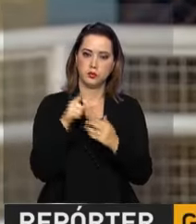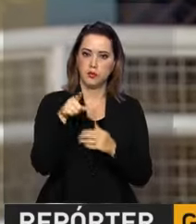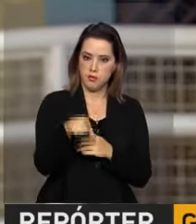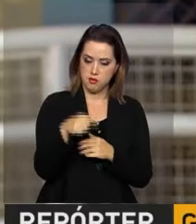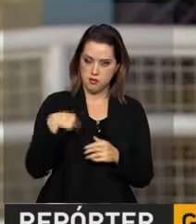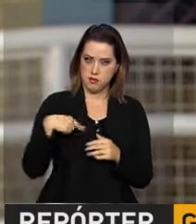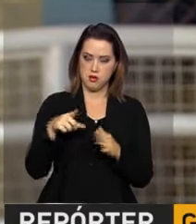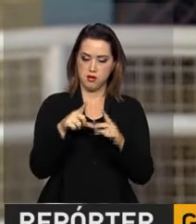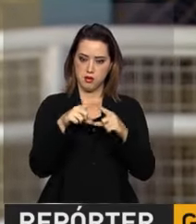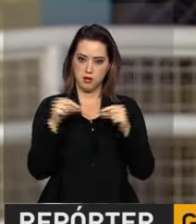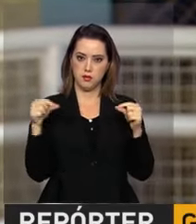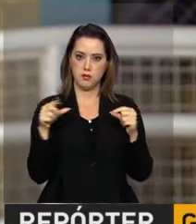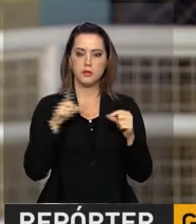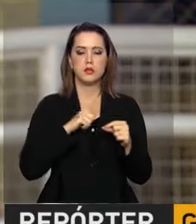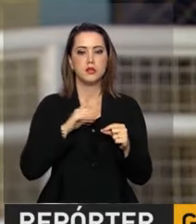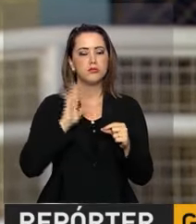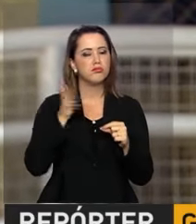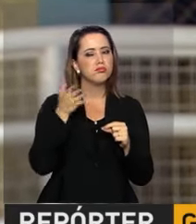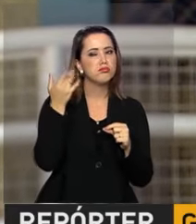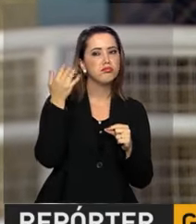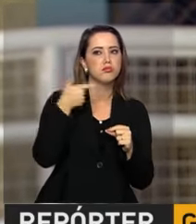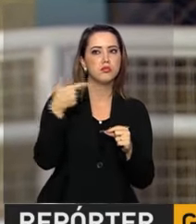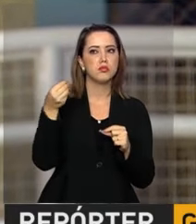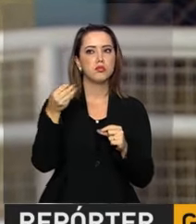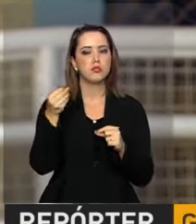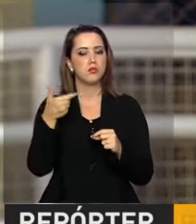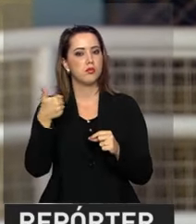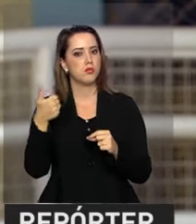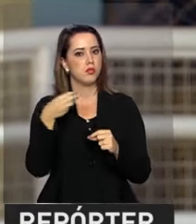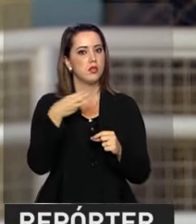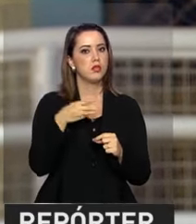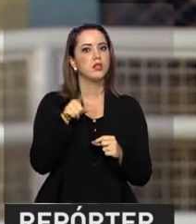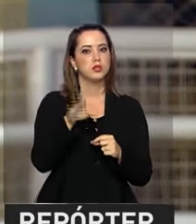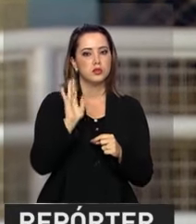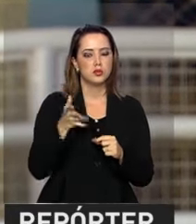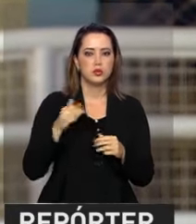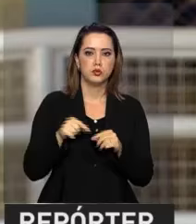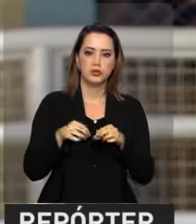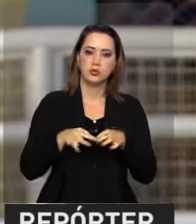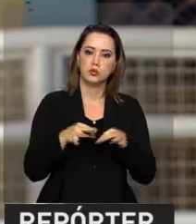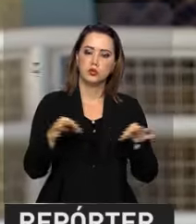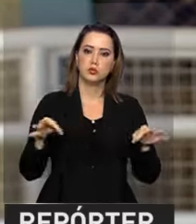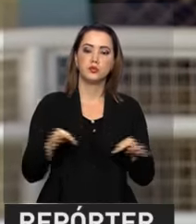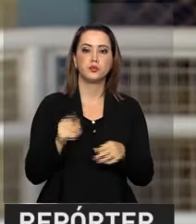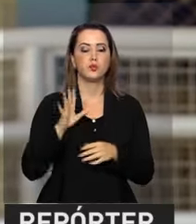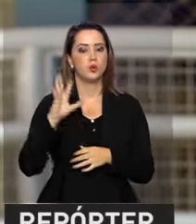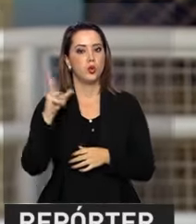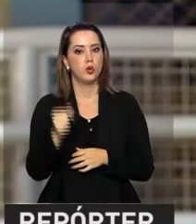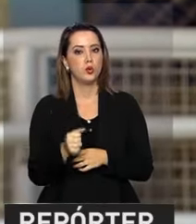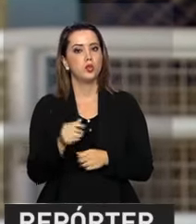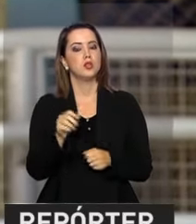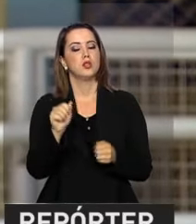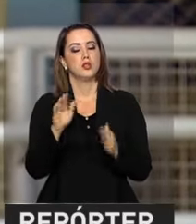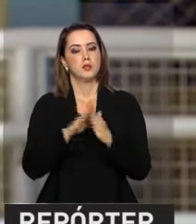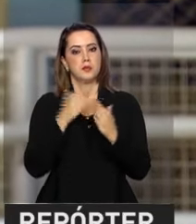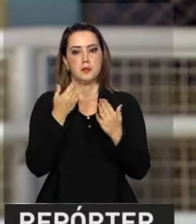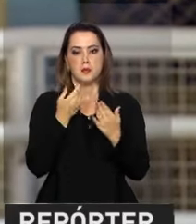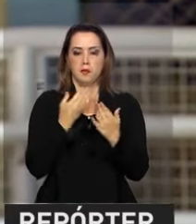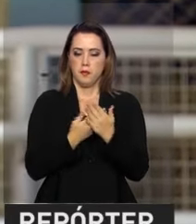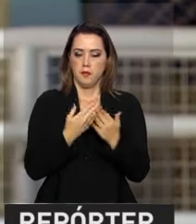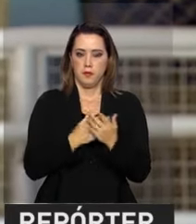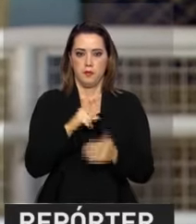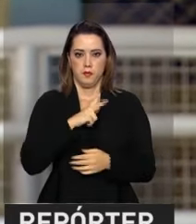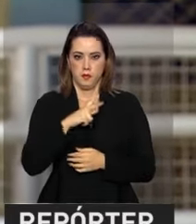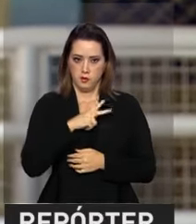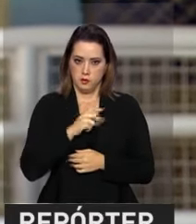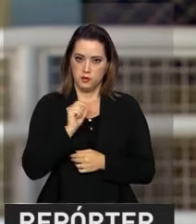Brasília tem desde 2013 a estrutura necessária para atender esse público. Agora, todas as escolas particulares do país